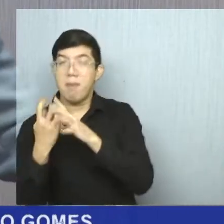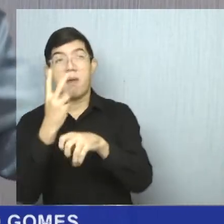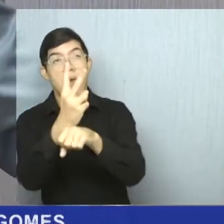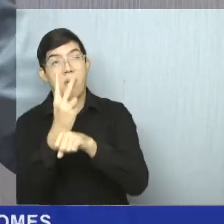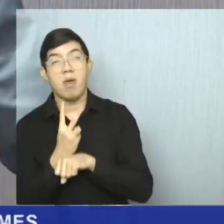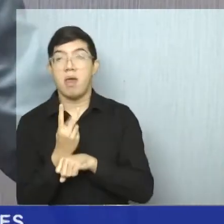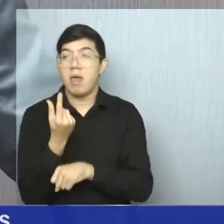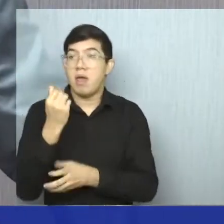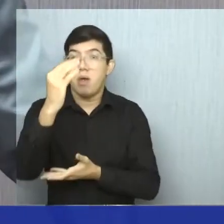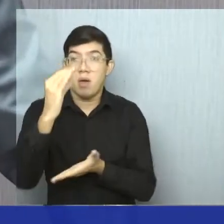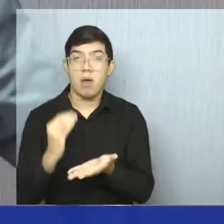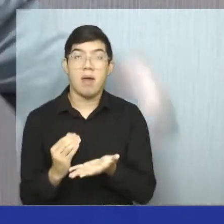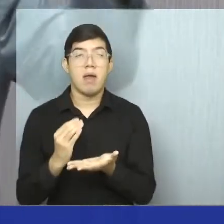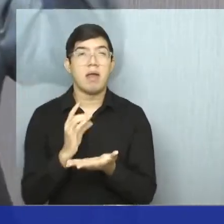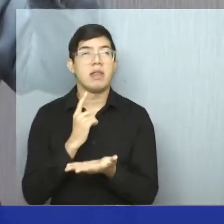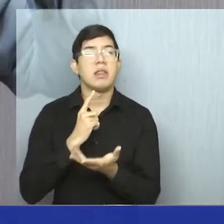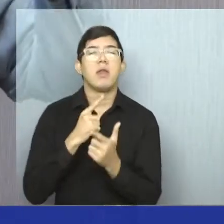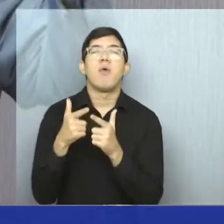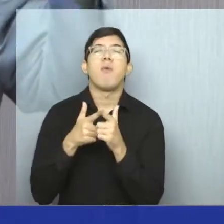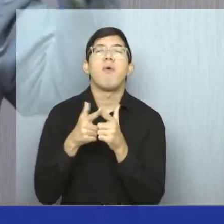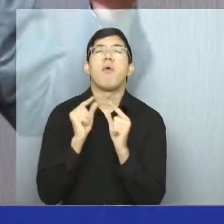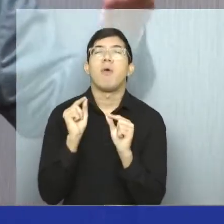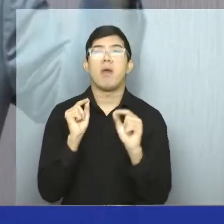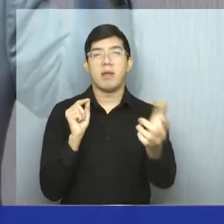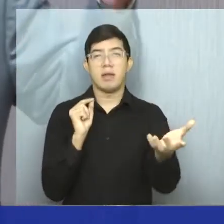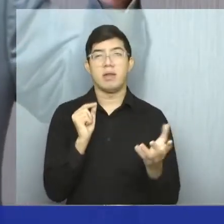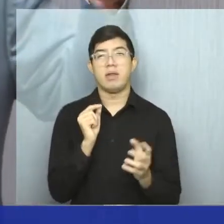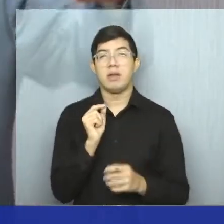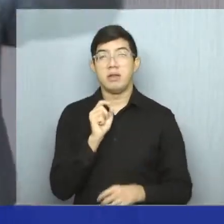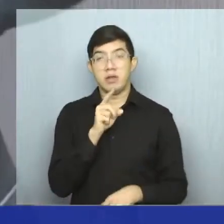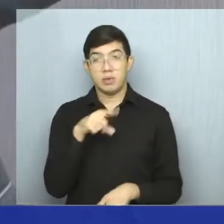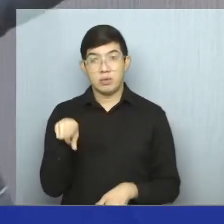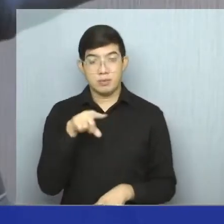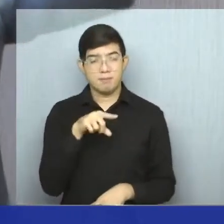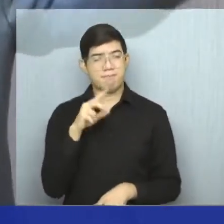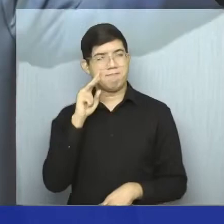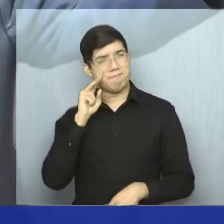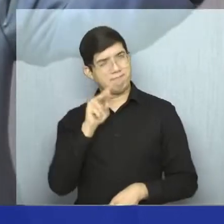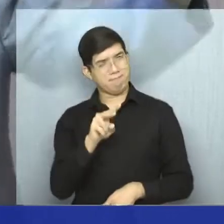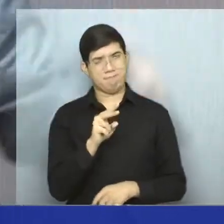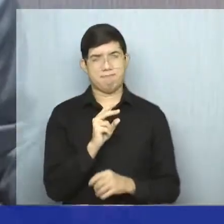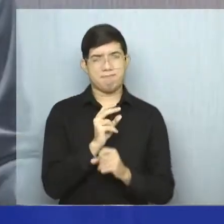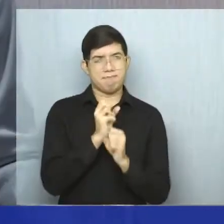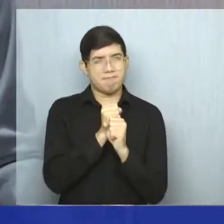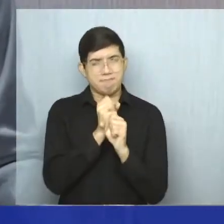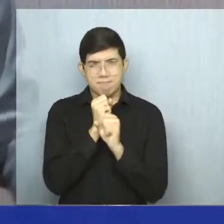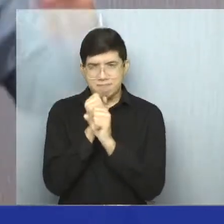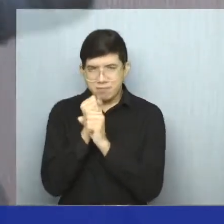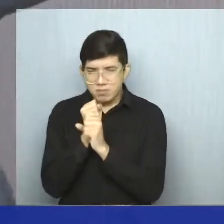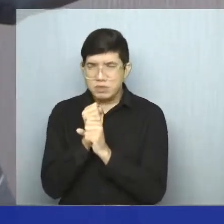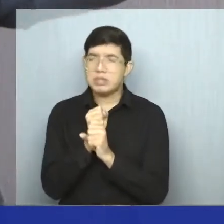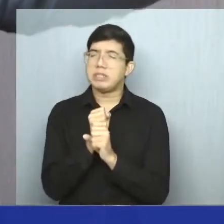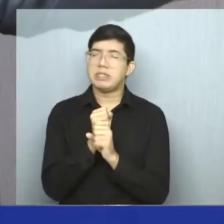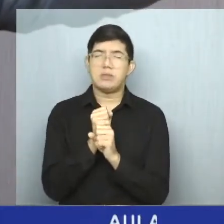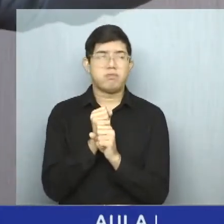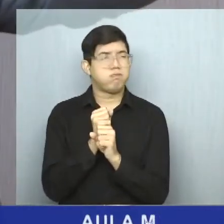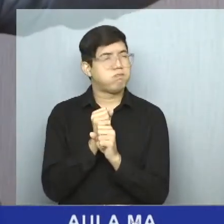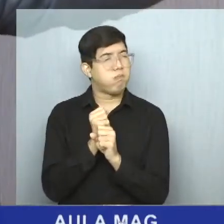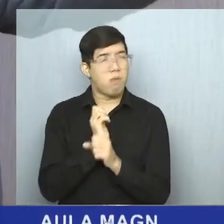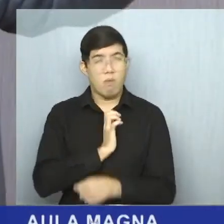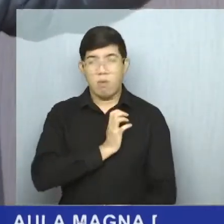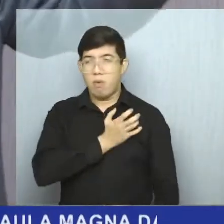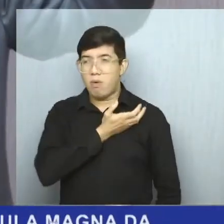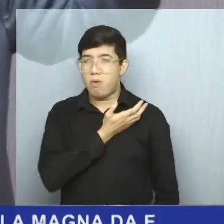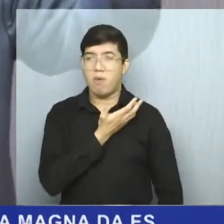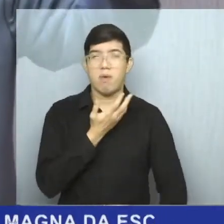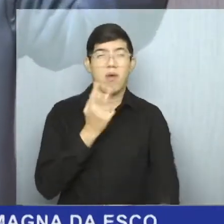dos números e vejam se é para a gente deixar que a política vire essa lambança simplória de mais do mesmo.